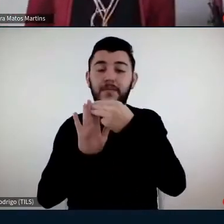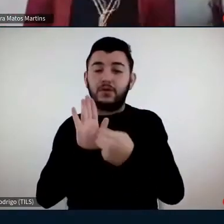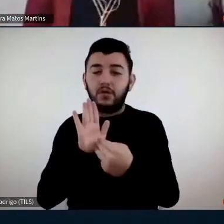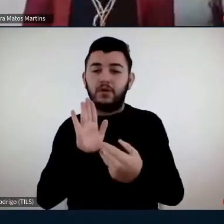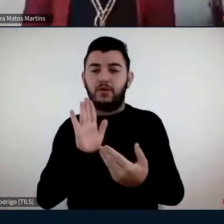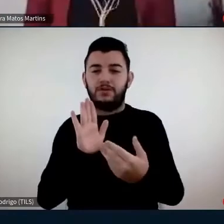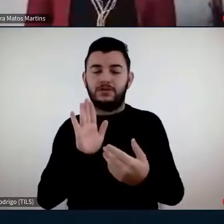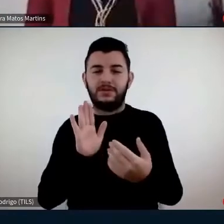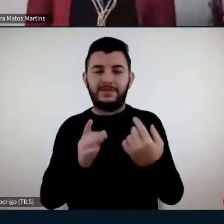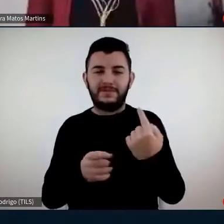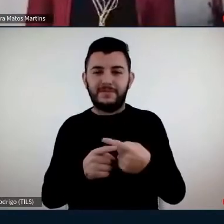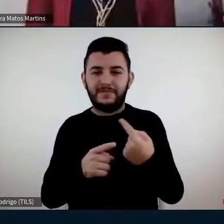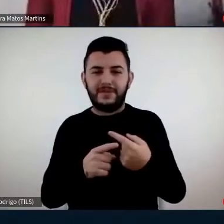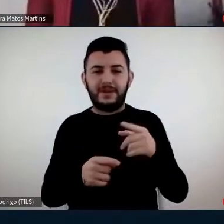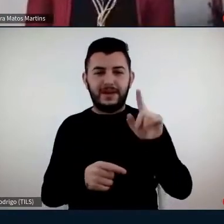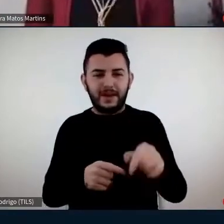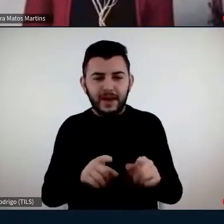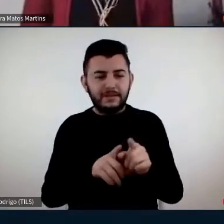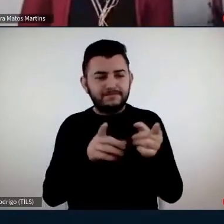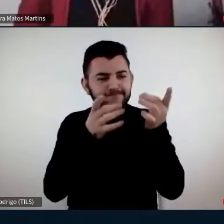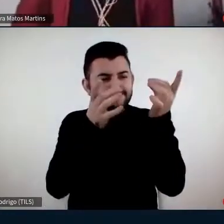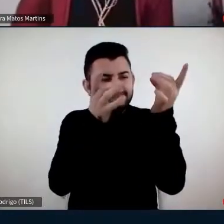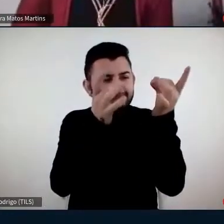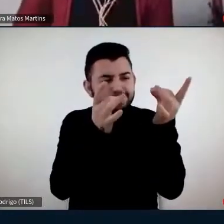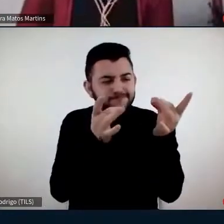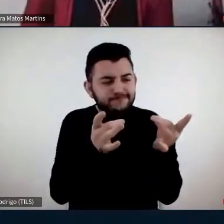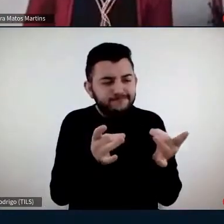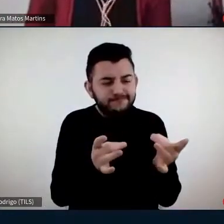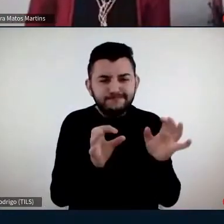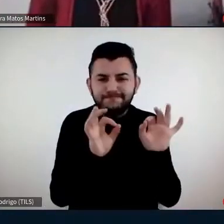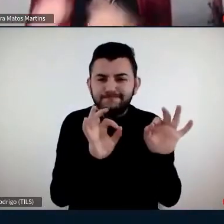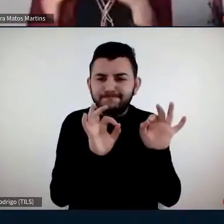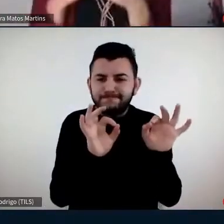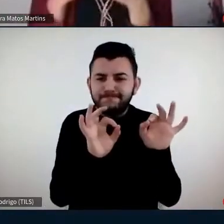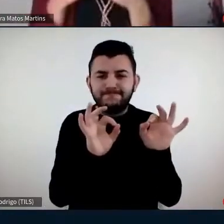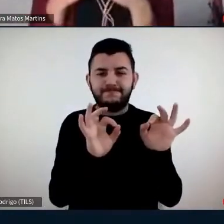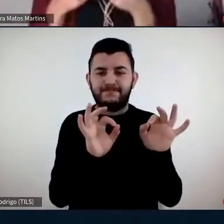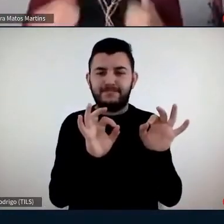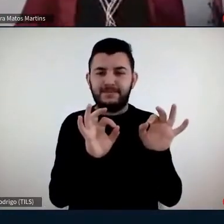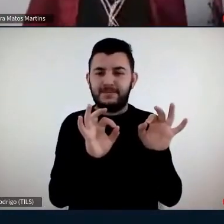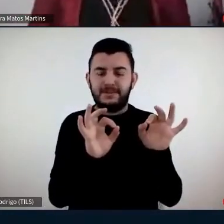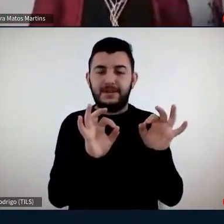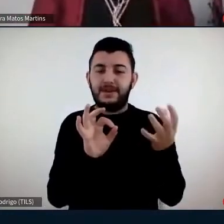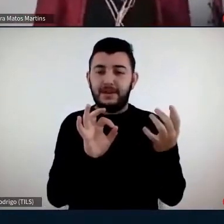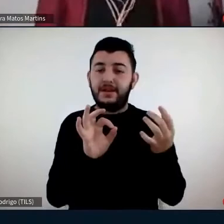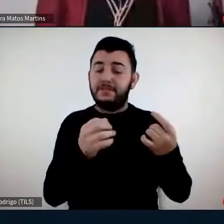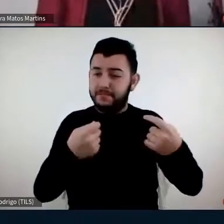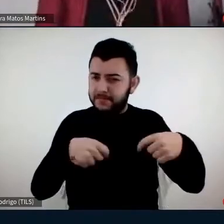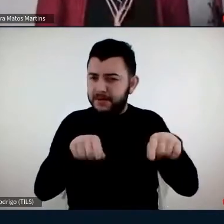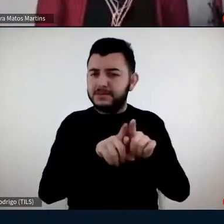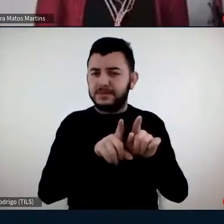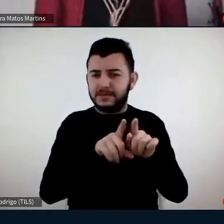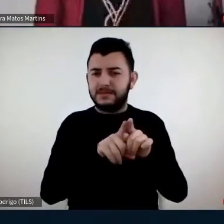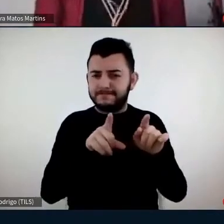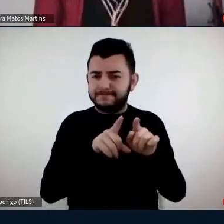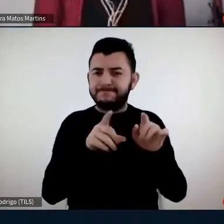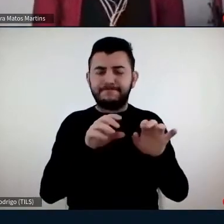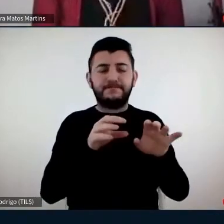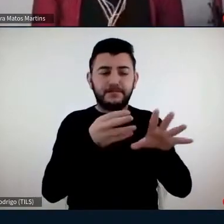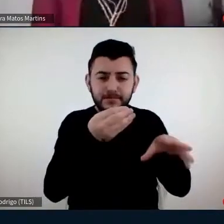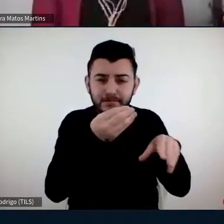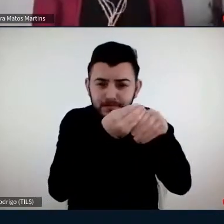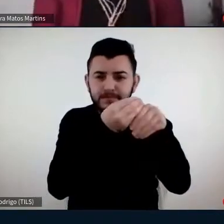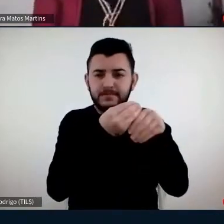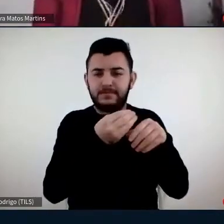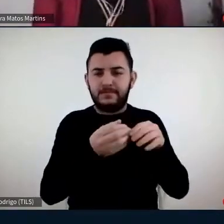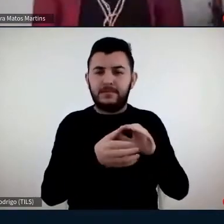bem costuradinho, bem rico, não pode deixar essa lacuna. Ela tem que ficar bem preenchida. Então, eu